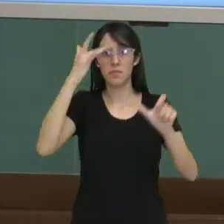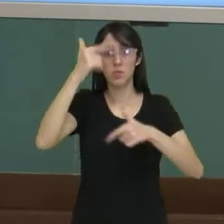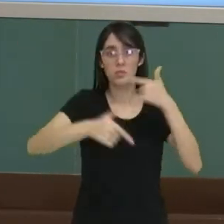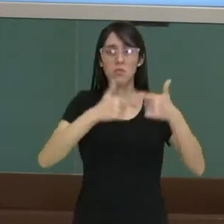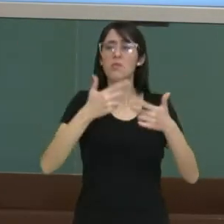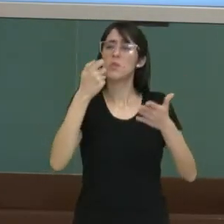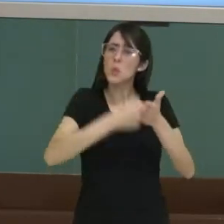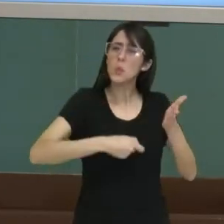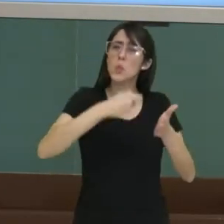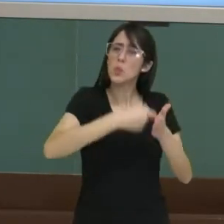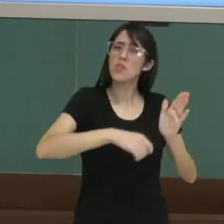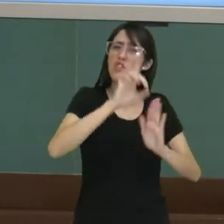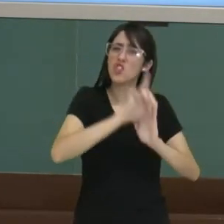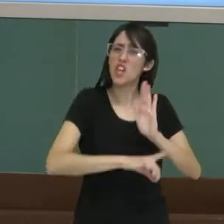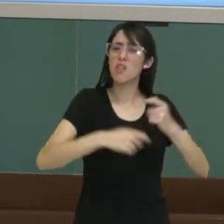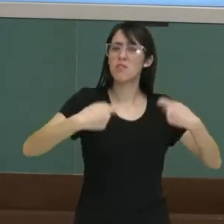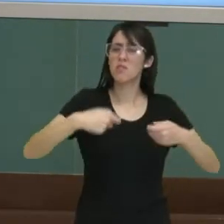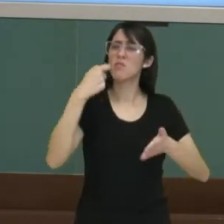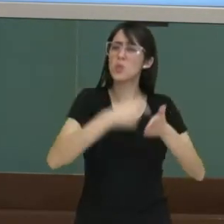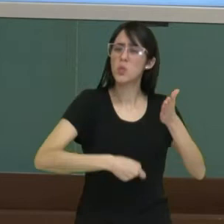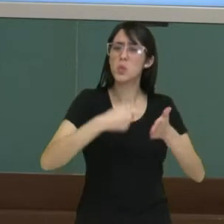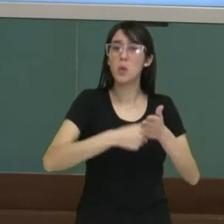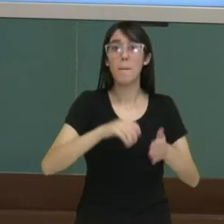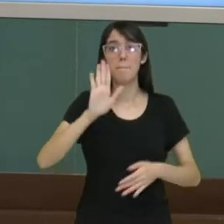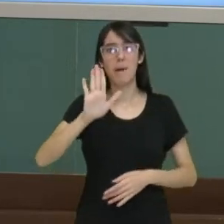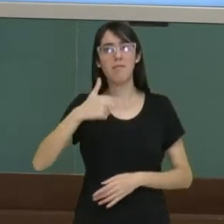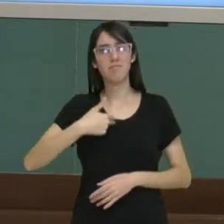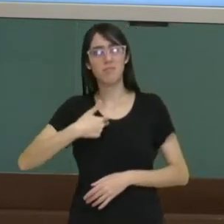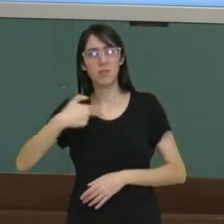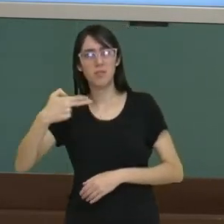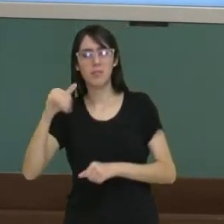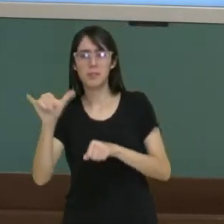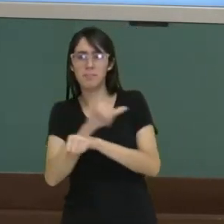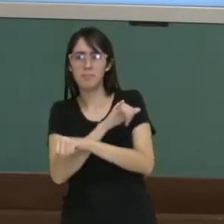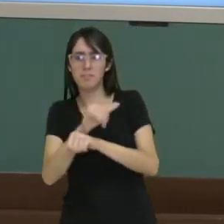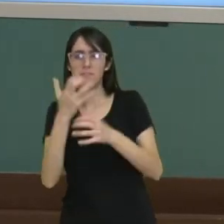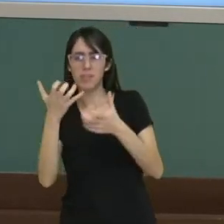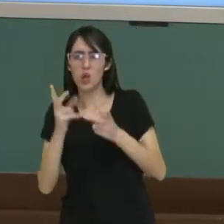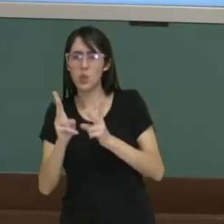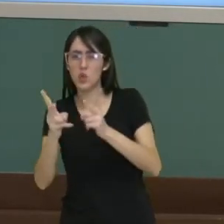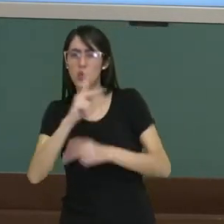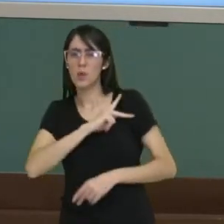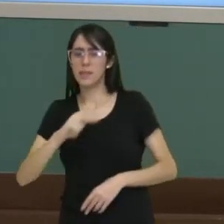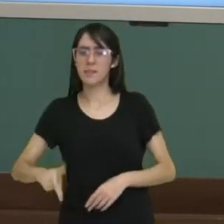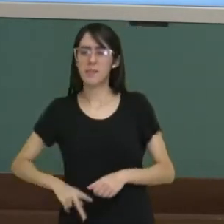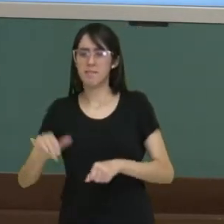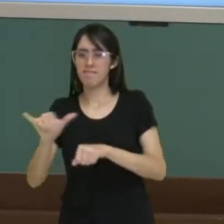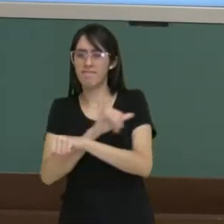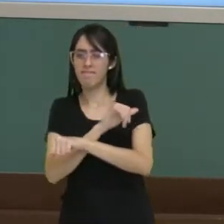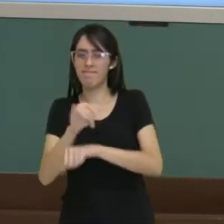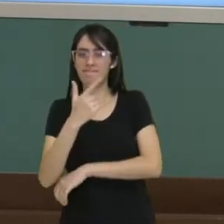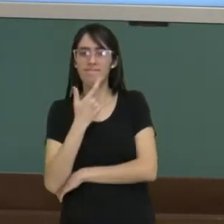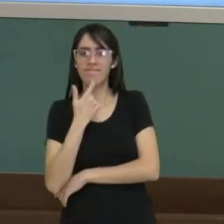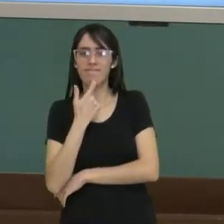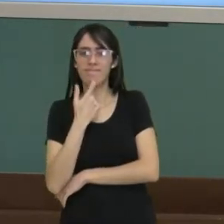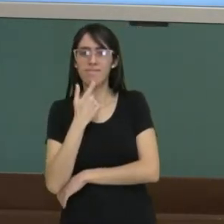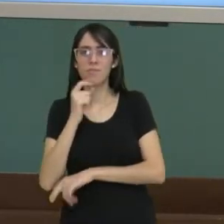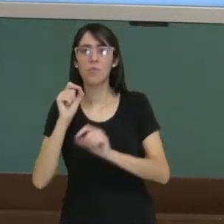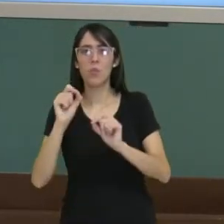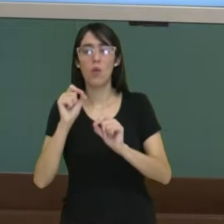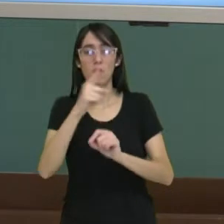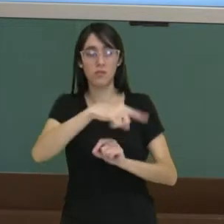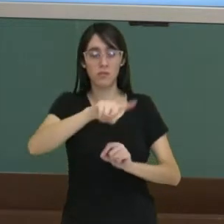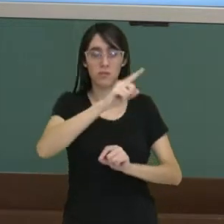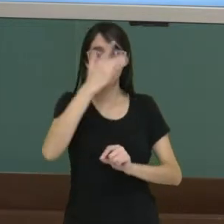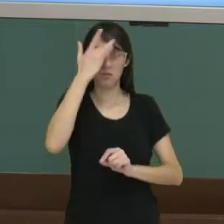direitos, mas o Getúlio Vargas, numa estratégia de se manter no poder, ele vai excluir essa ideia de que o trabalhador sempre lutou pelos seus